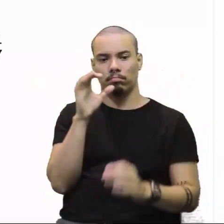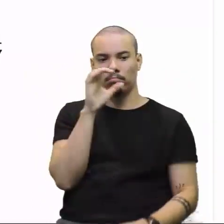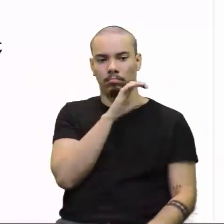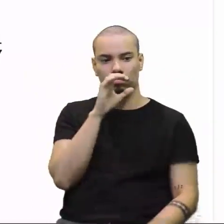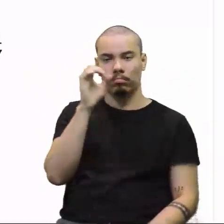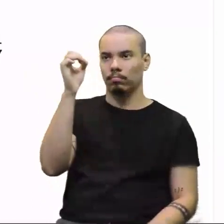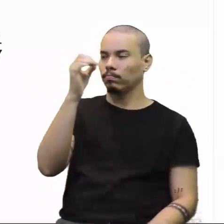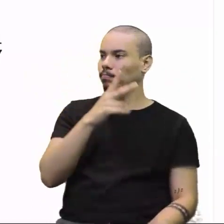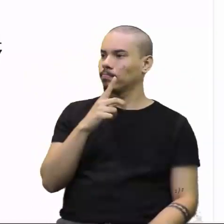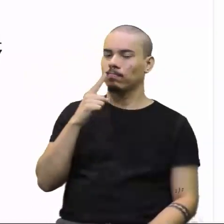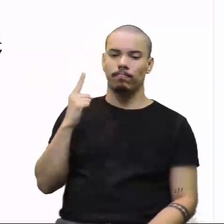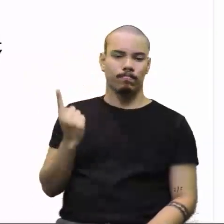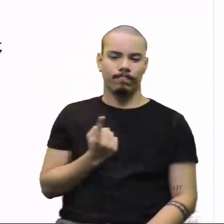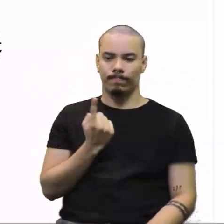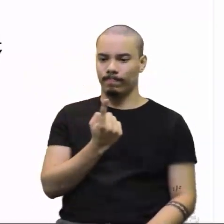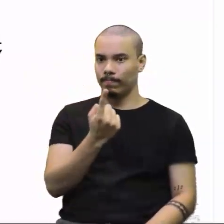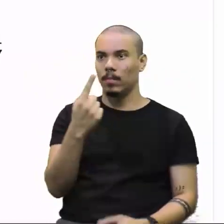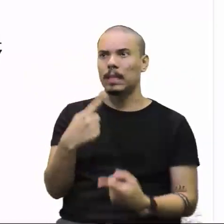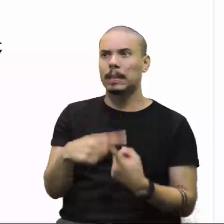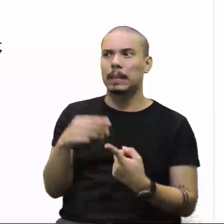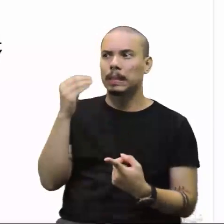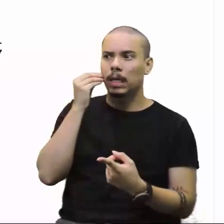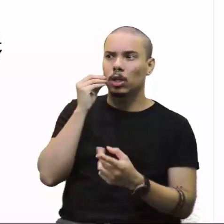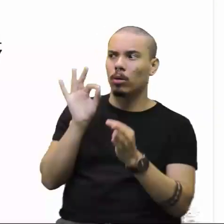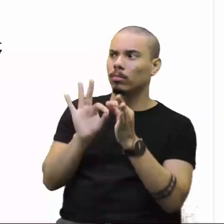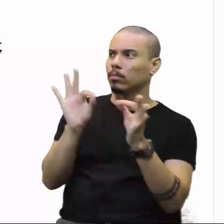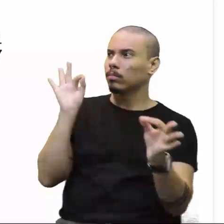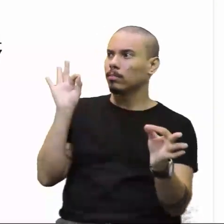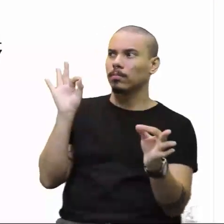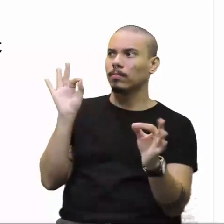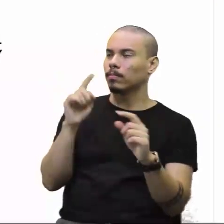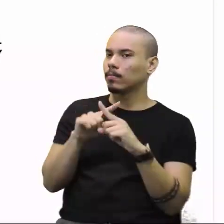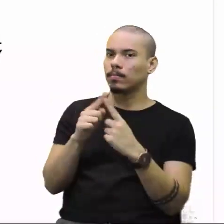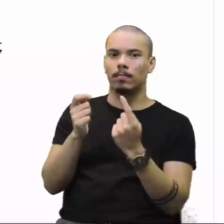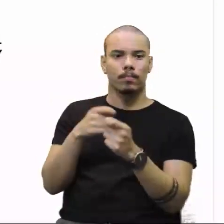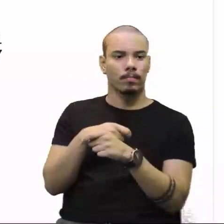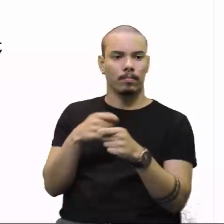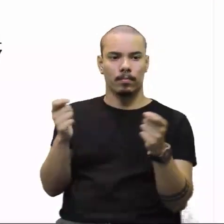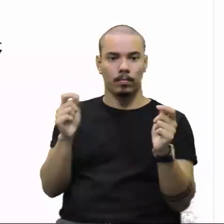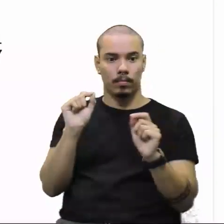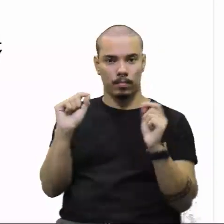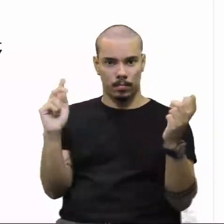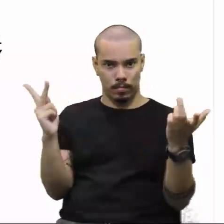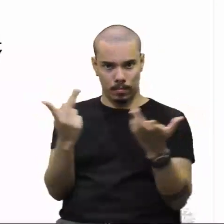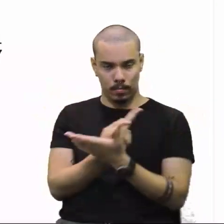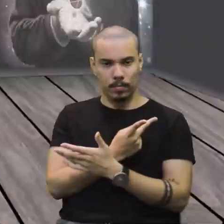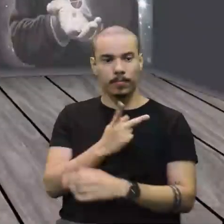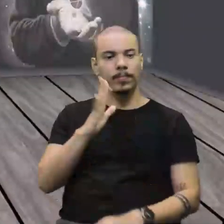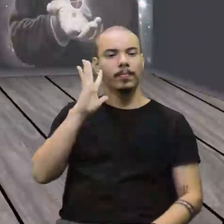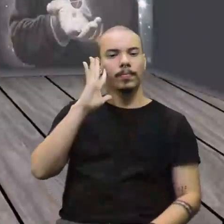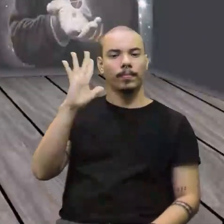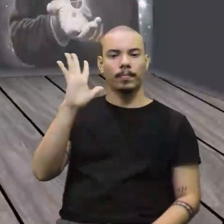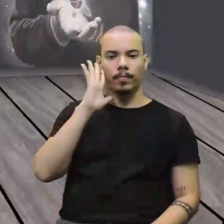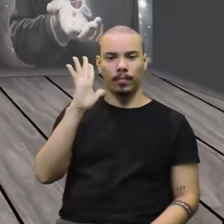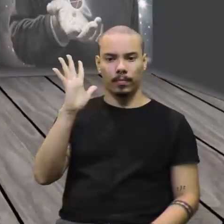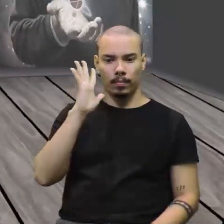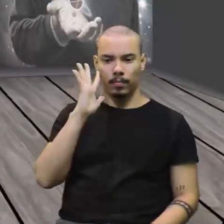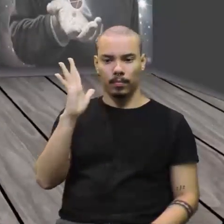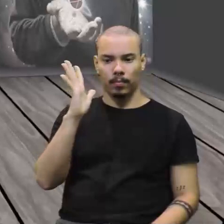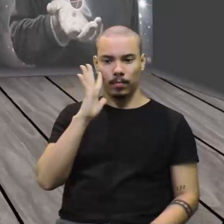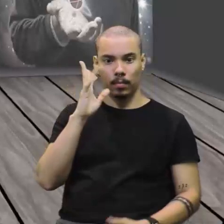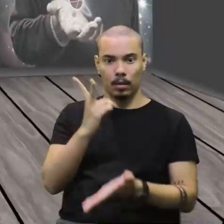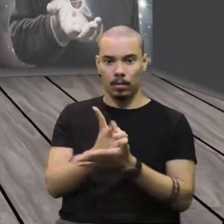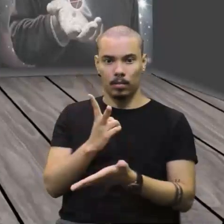luz seria infinita, porque ele tentou medir, só que aí o que acontece? Pessoal, imagina só, mesmo não